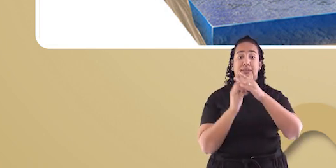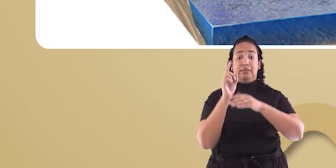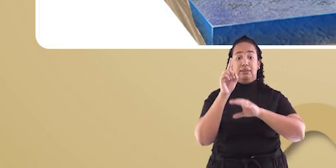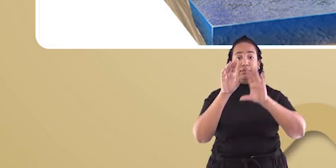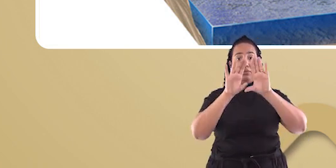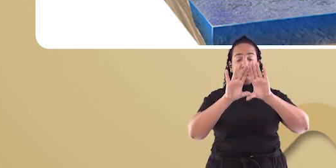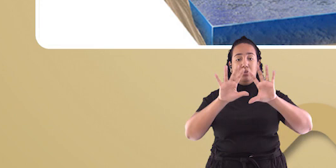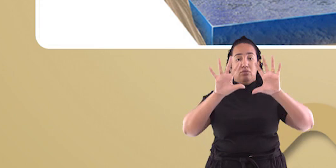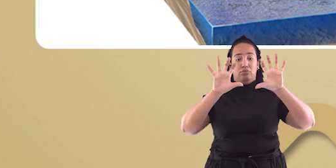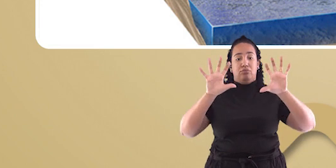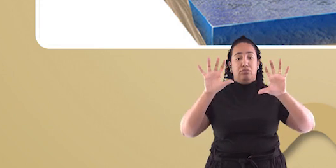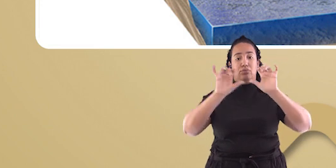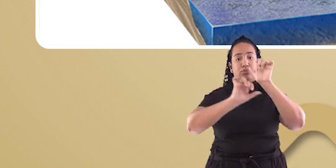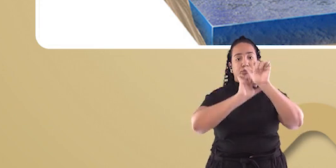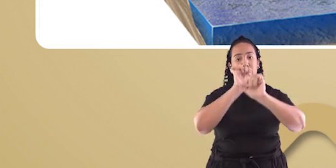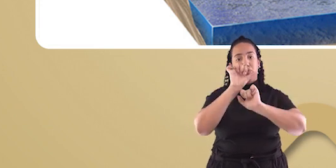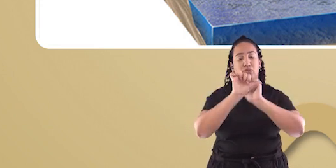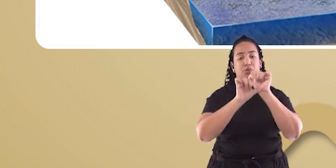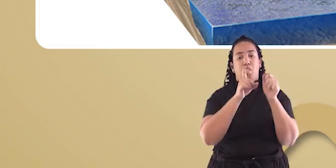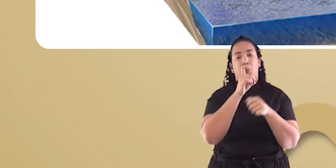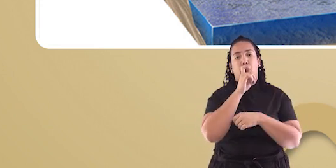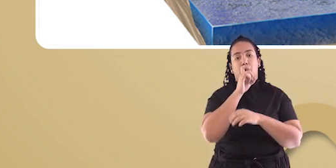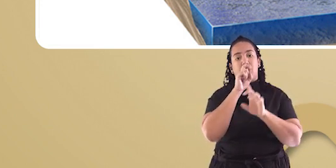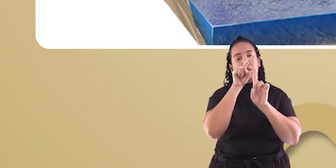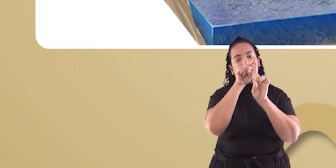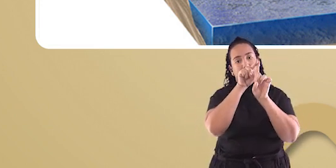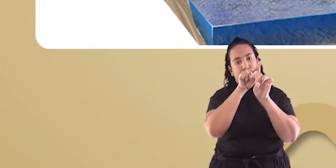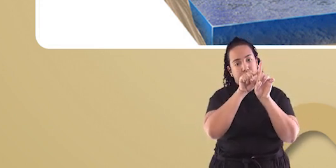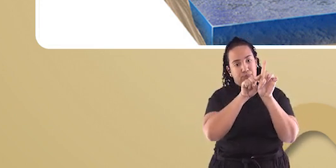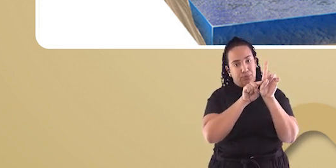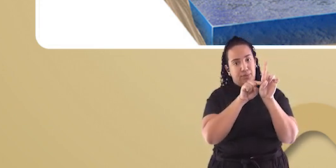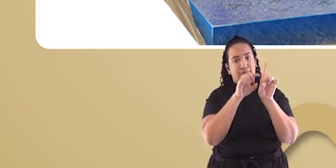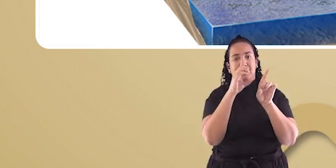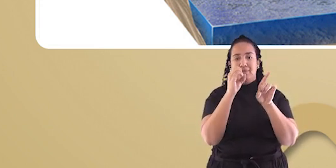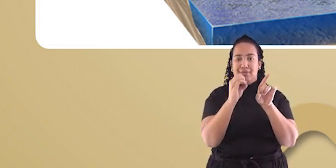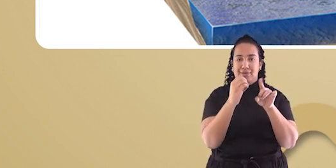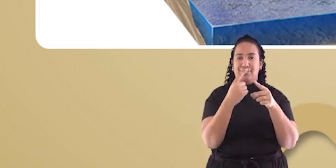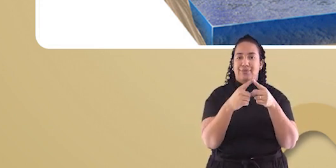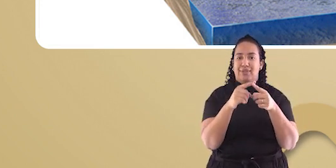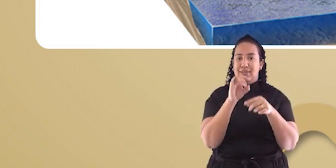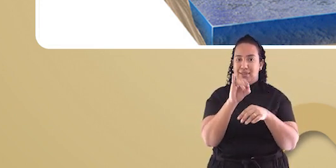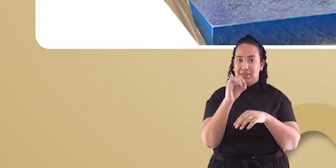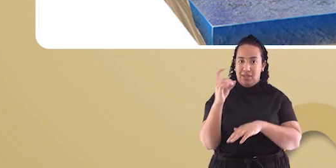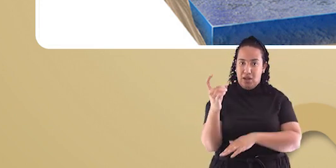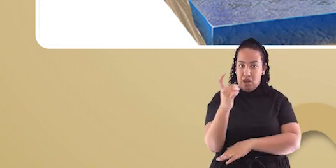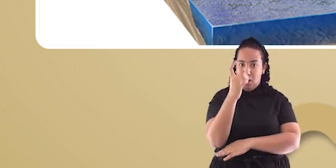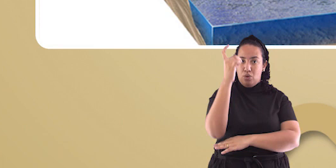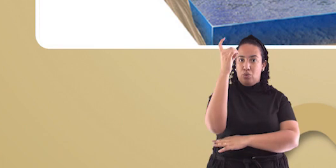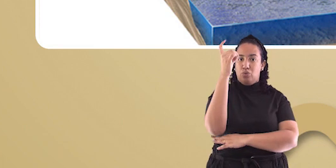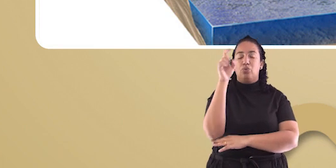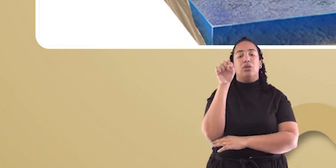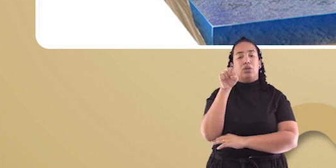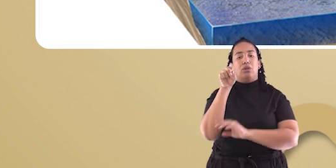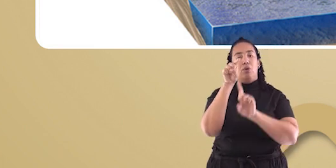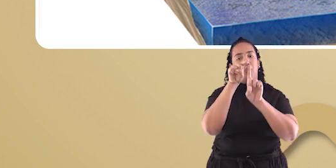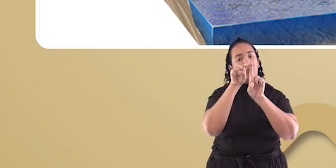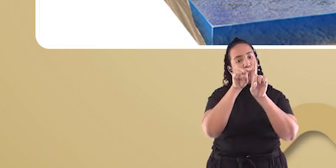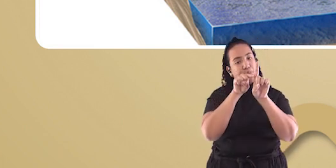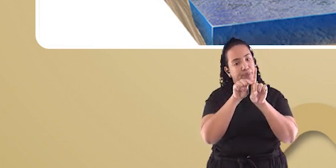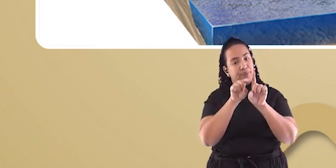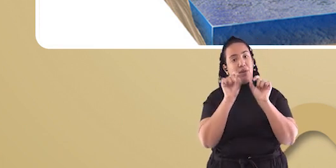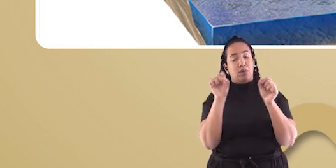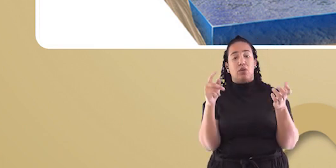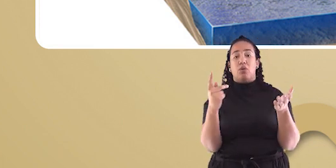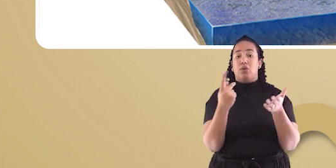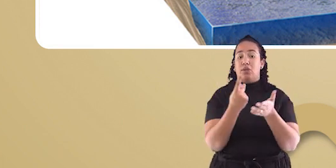e se resfriando em baixas temperaturas, como nós explicamos, porque maior altitude, menor temperatura, né, Matheus? Exatamente. E é aí que